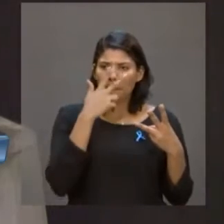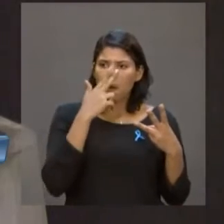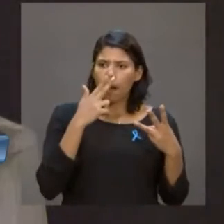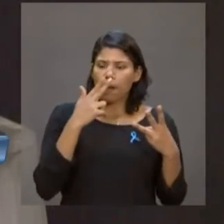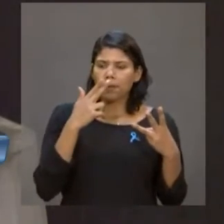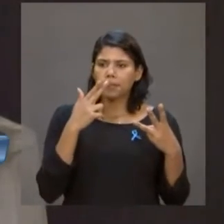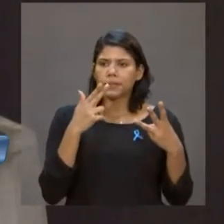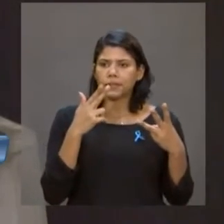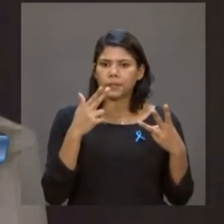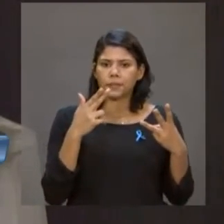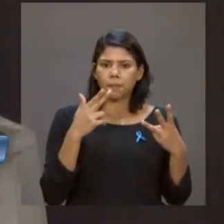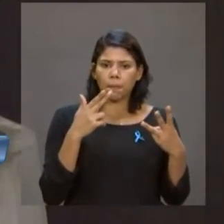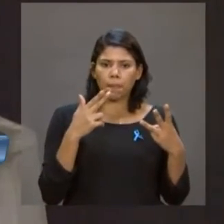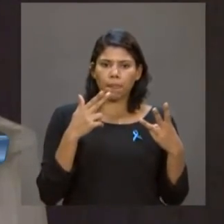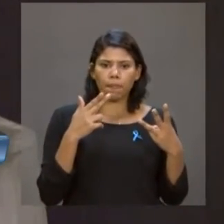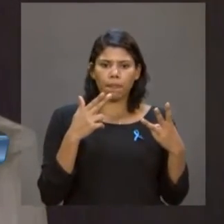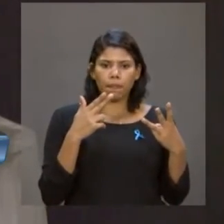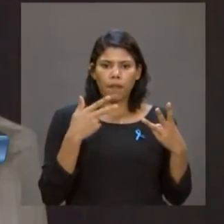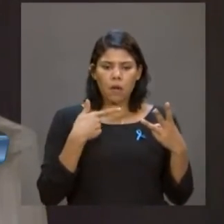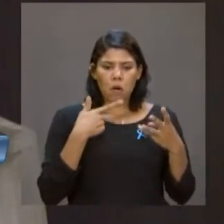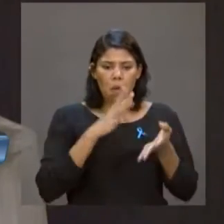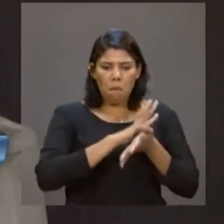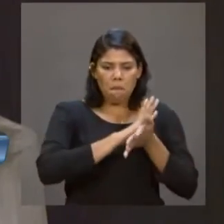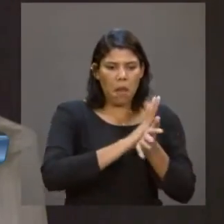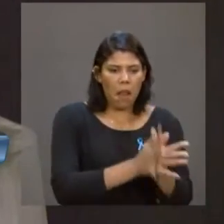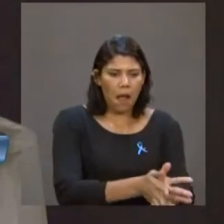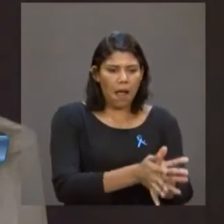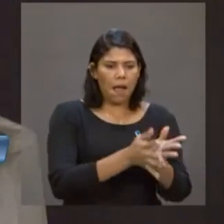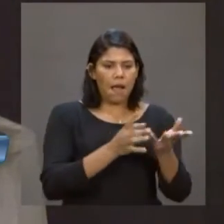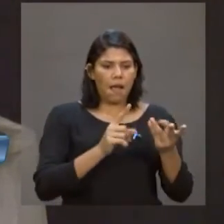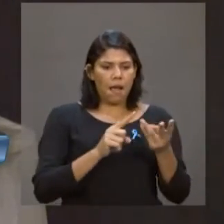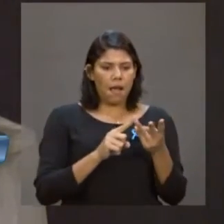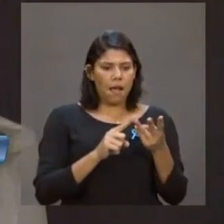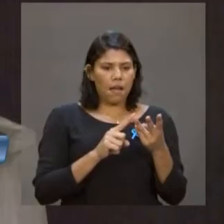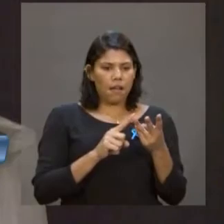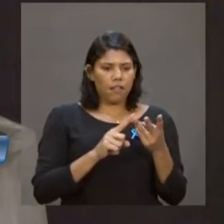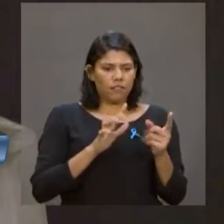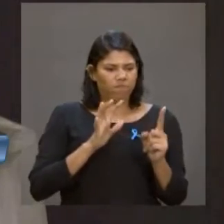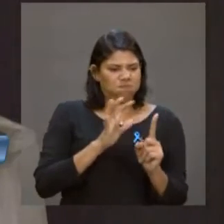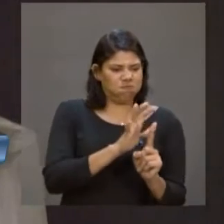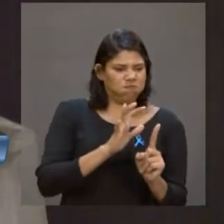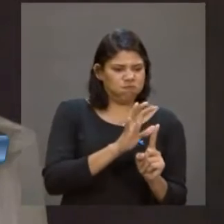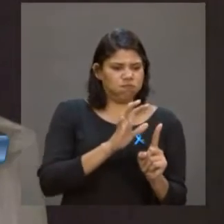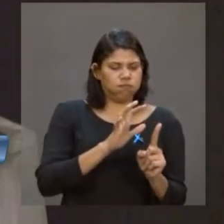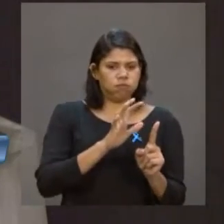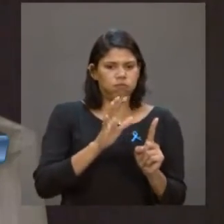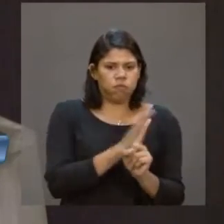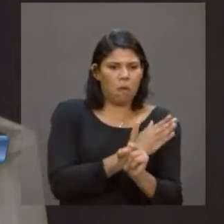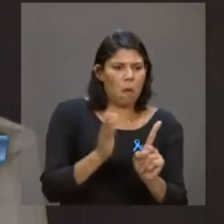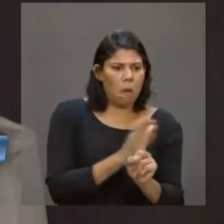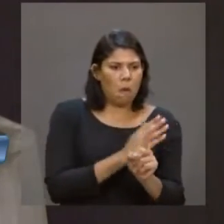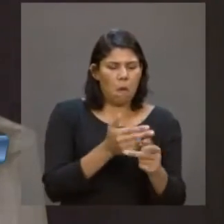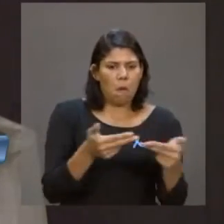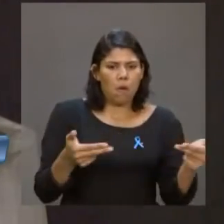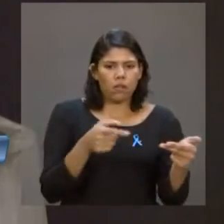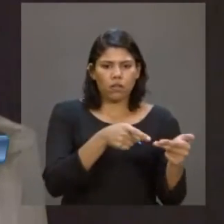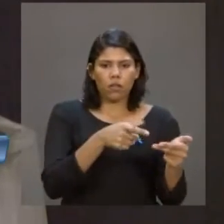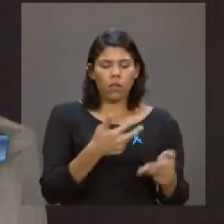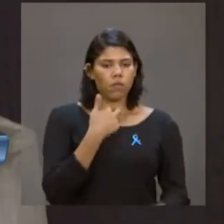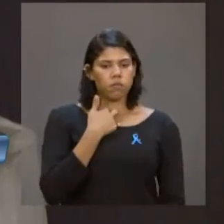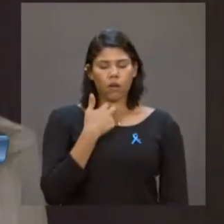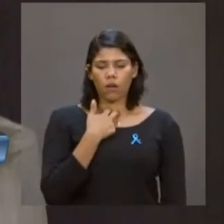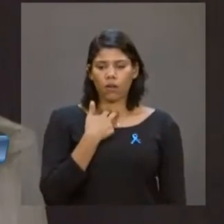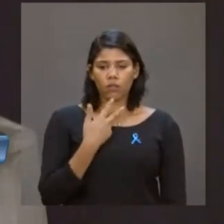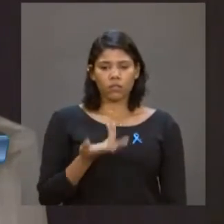manutenção de regimes de humilhação, de tortura por ação, por omissão, pela regulação, por exemplo, entre